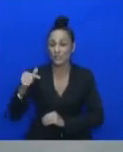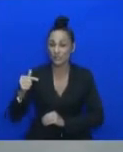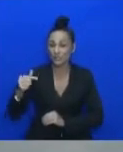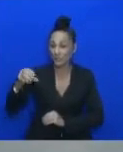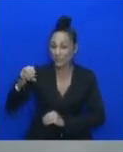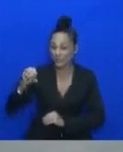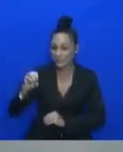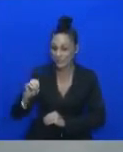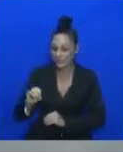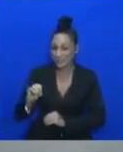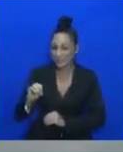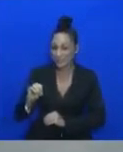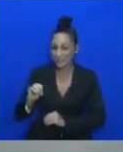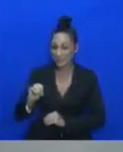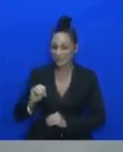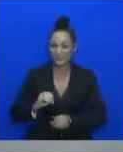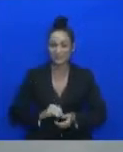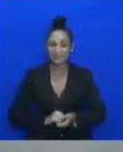970.